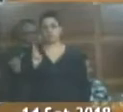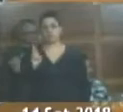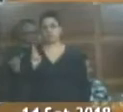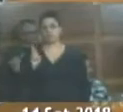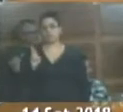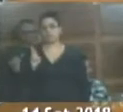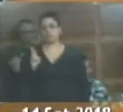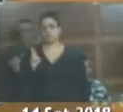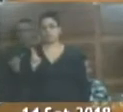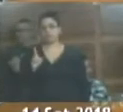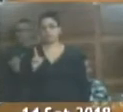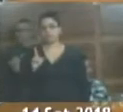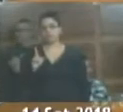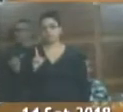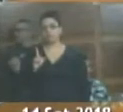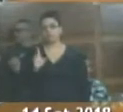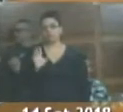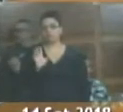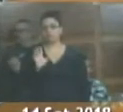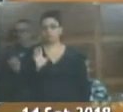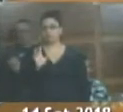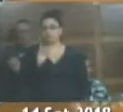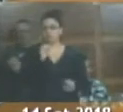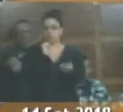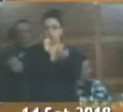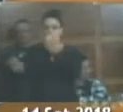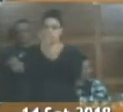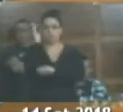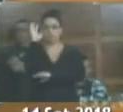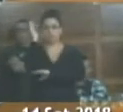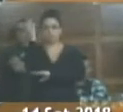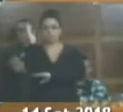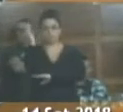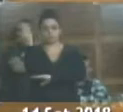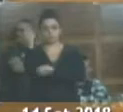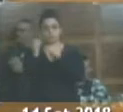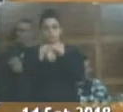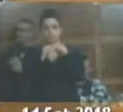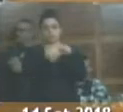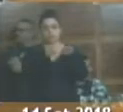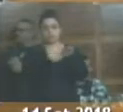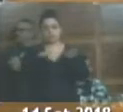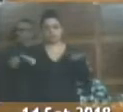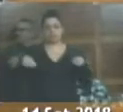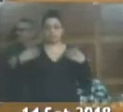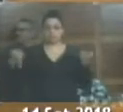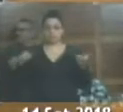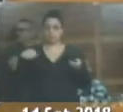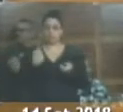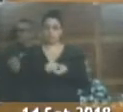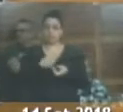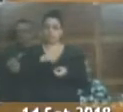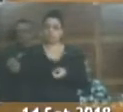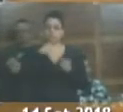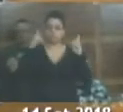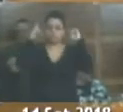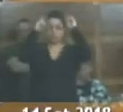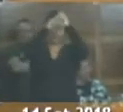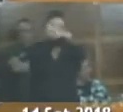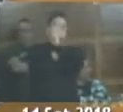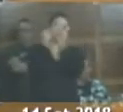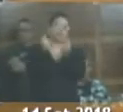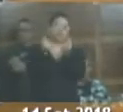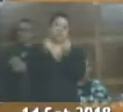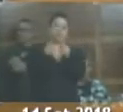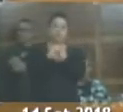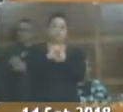Entreguei a idade, né? Só a compra das madeiras para a conclusão do CAR de Santa Luzia. Então, nós temos também dificuldades